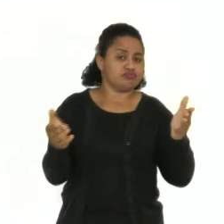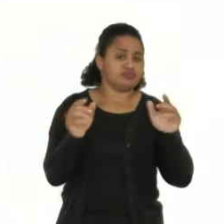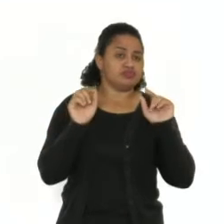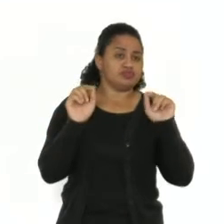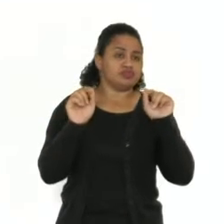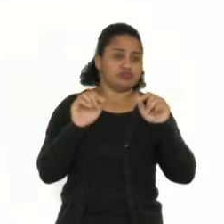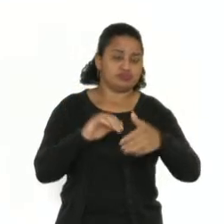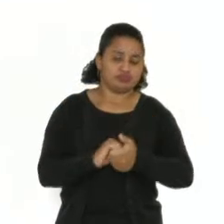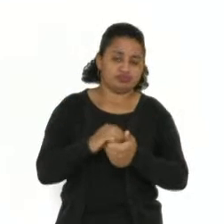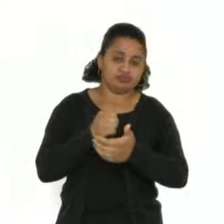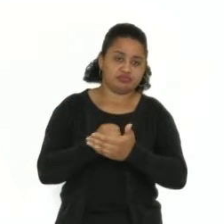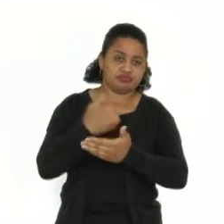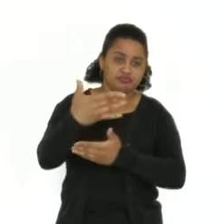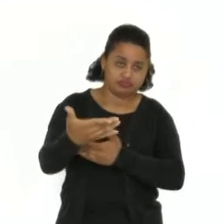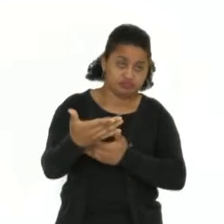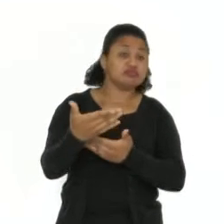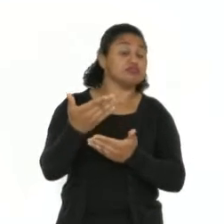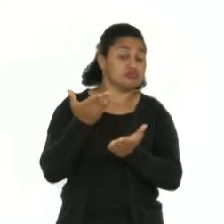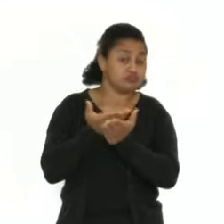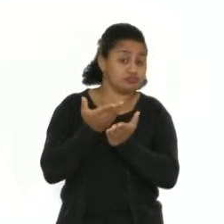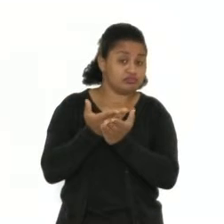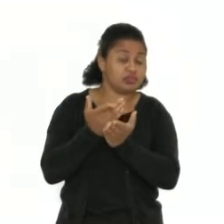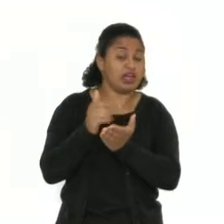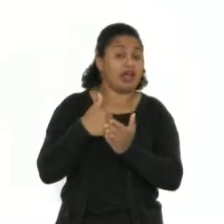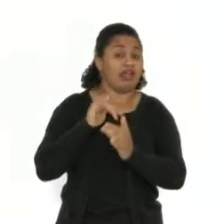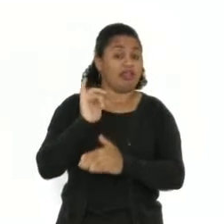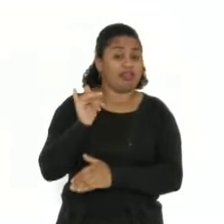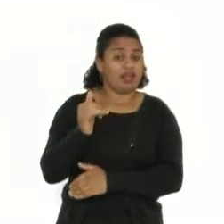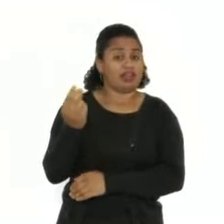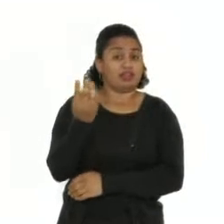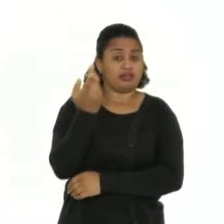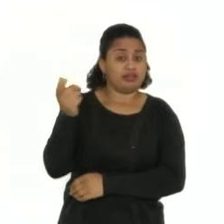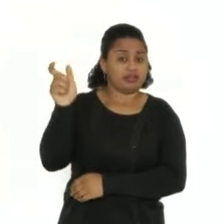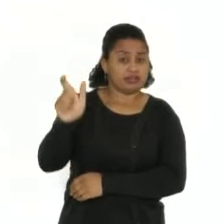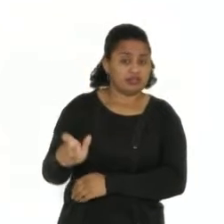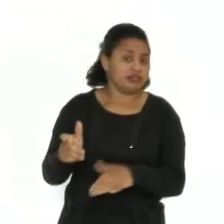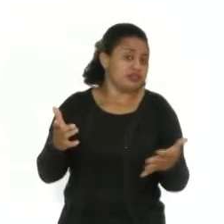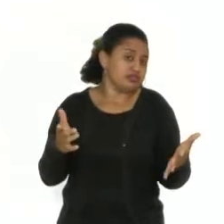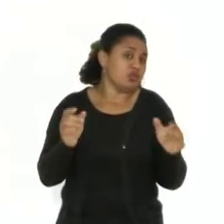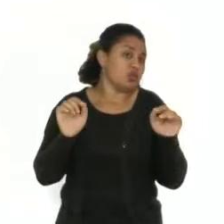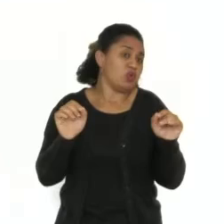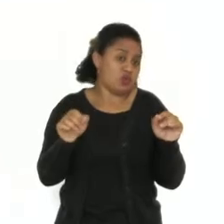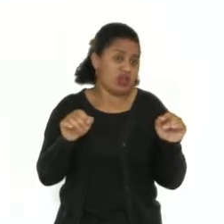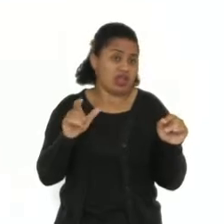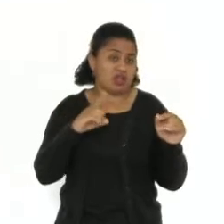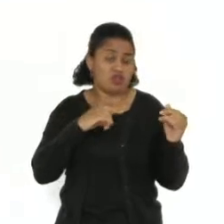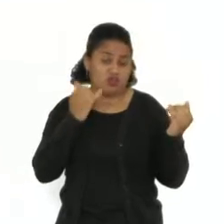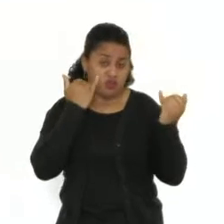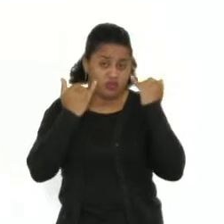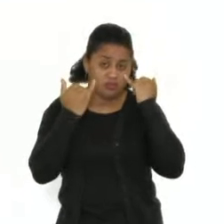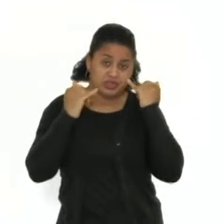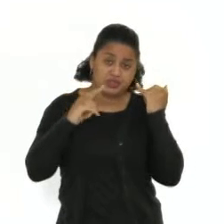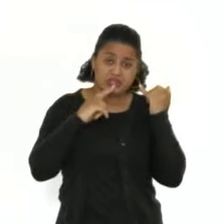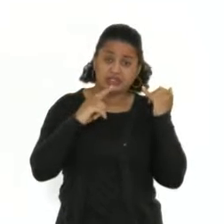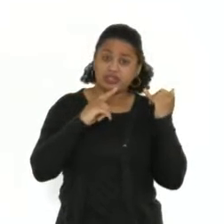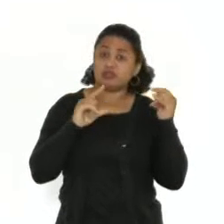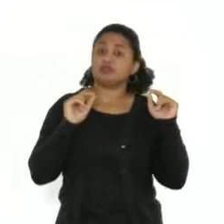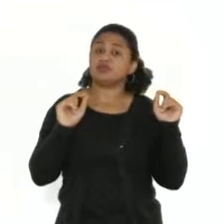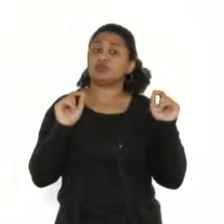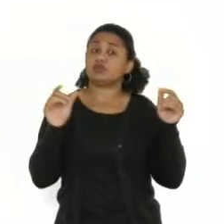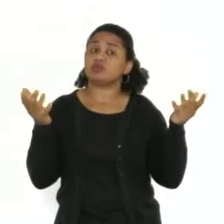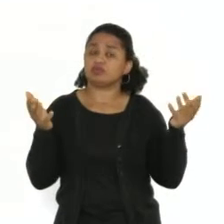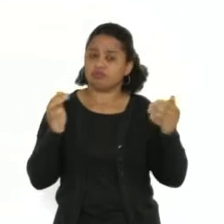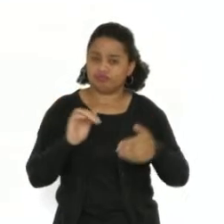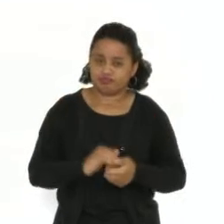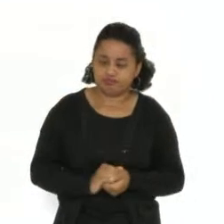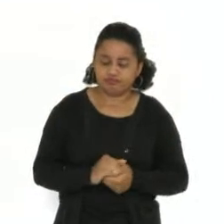a biografia em estudo é narrada em terceira pessoa? O que podemos inferir a respeito dessa afirmativa?